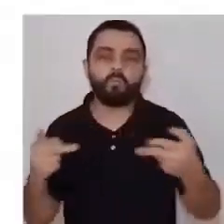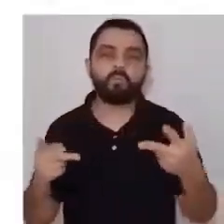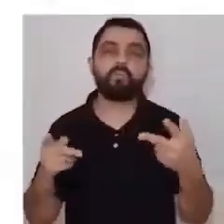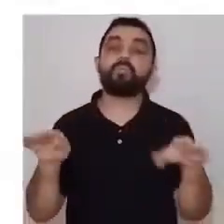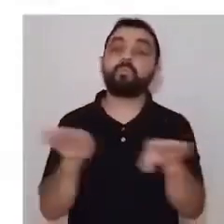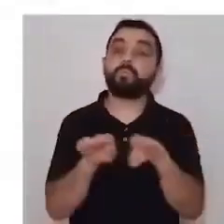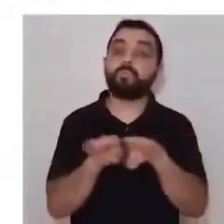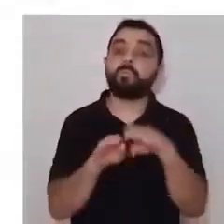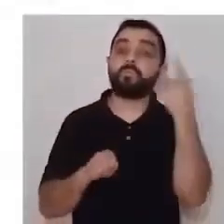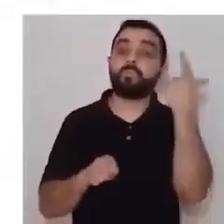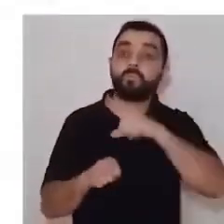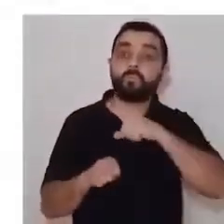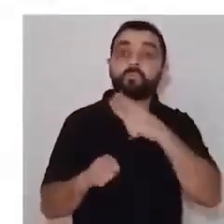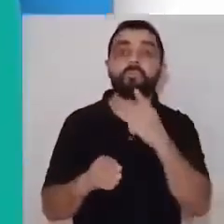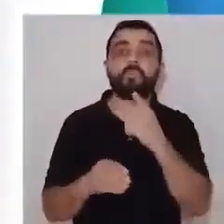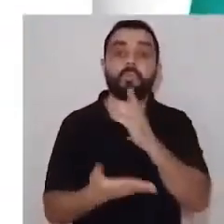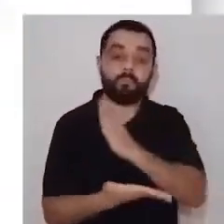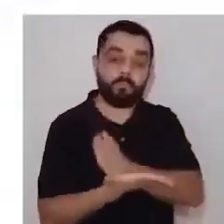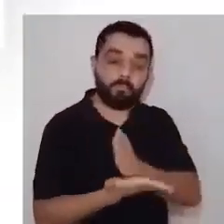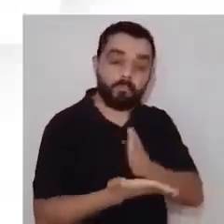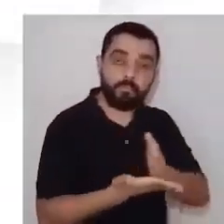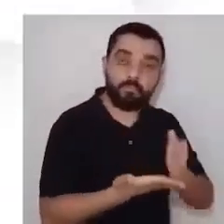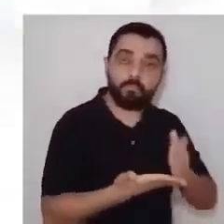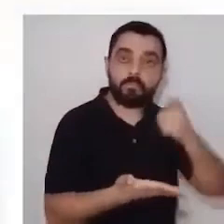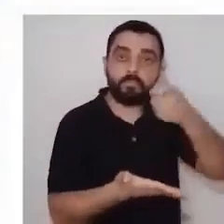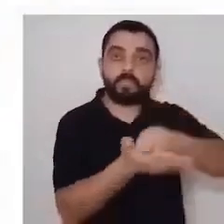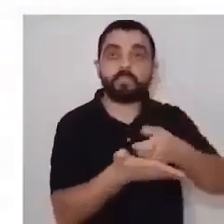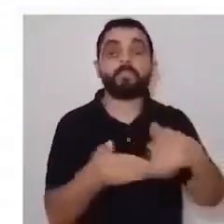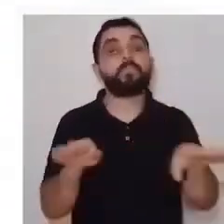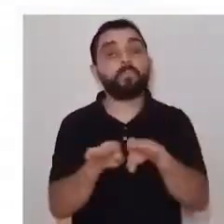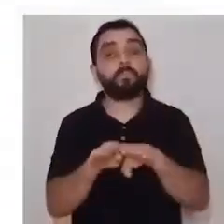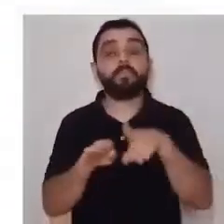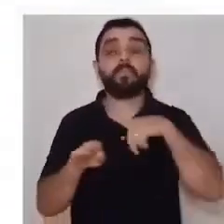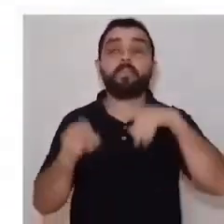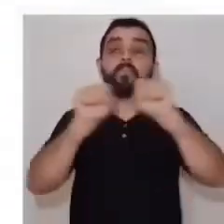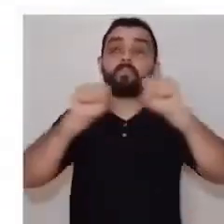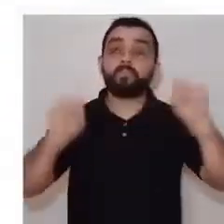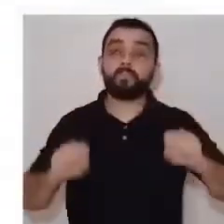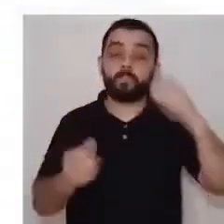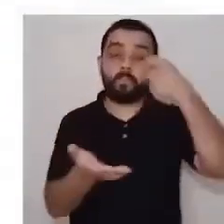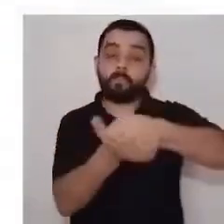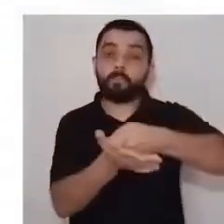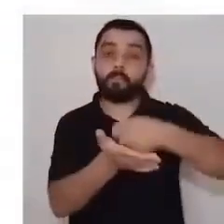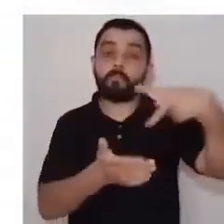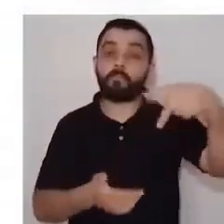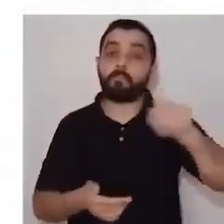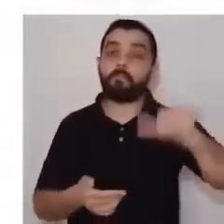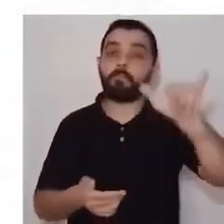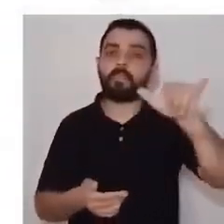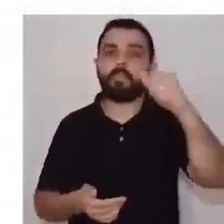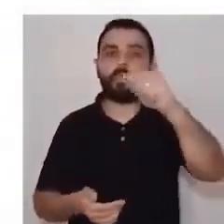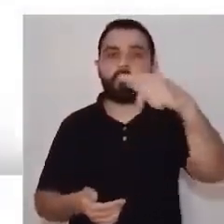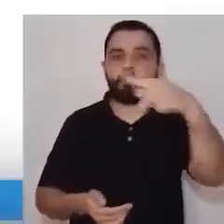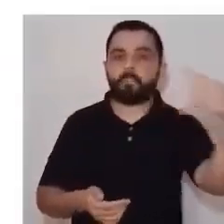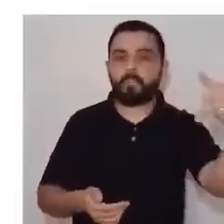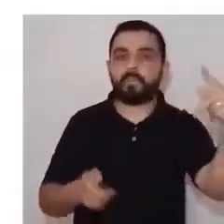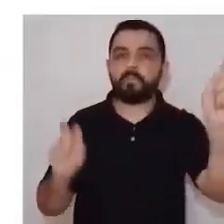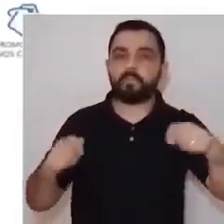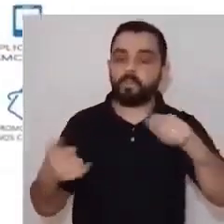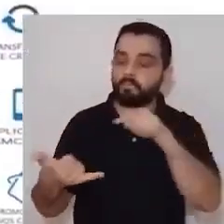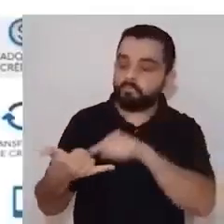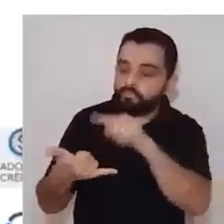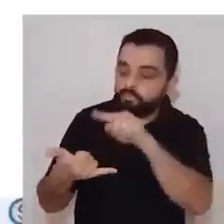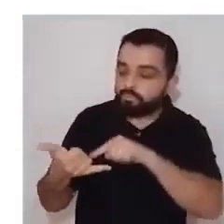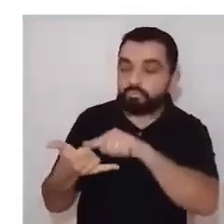produtos. Além de adiantar créditos e parcelar suas compras, conta também com o sistema do SMC Pay, onde operações